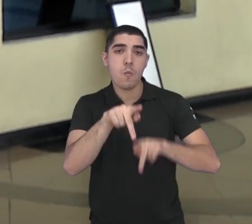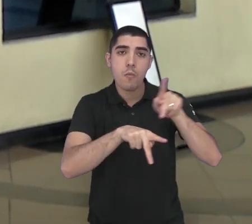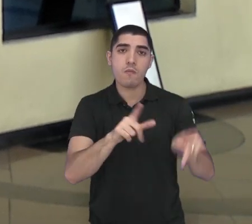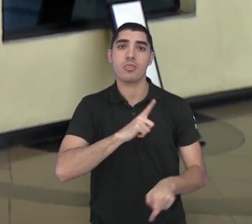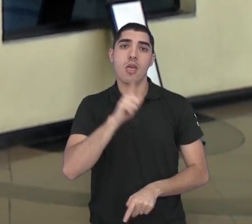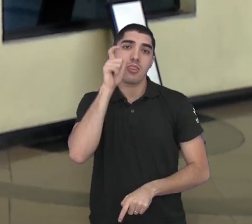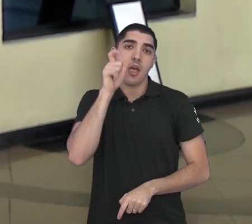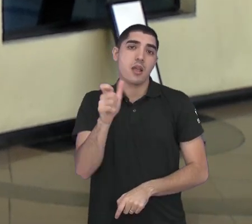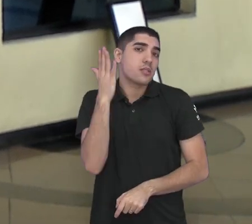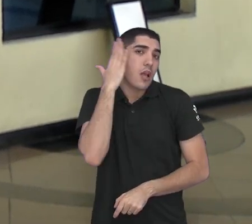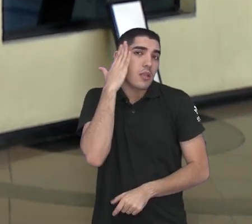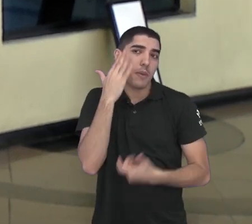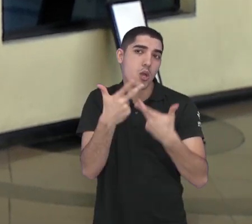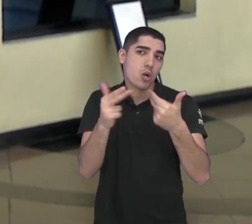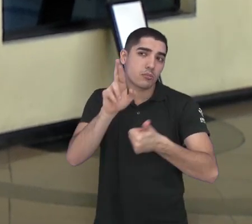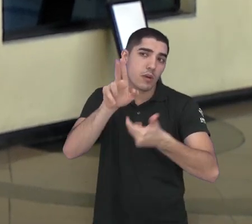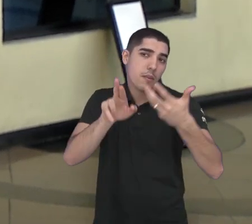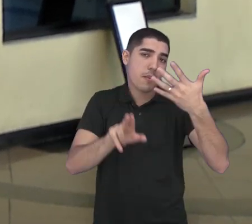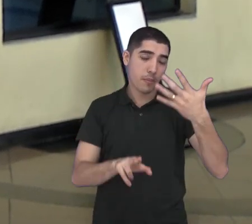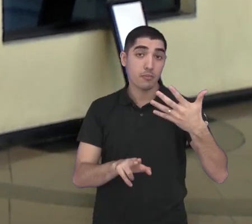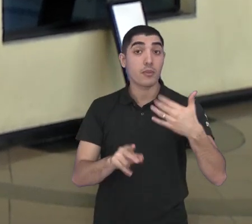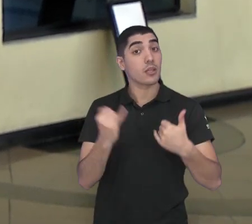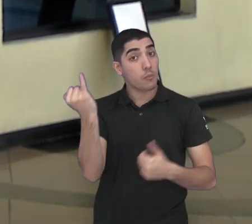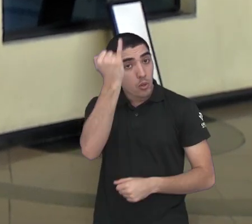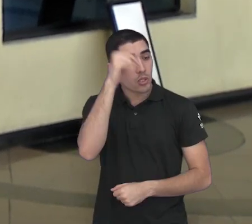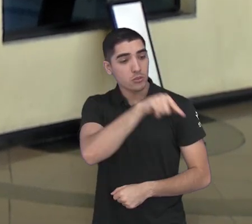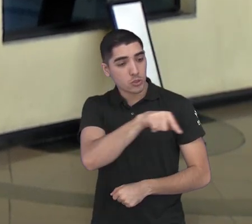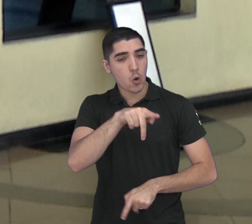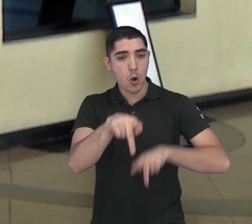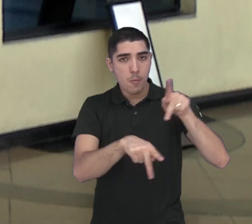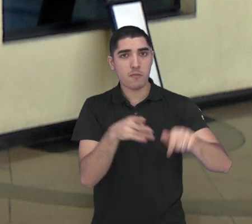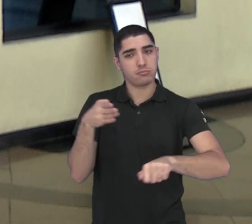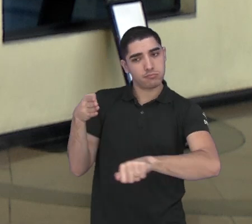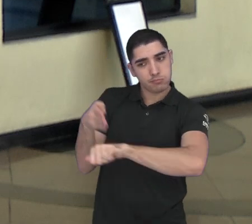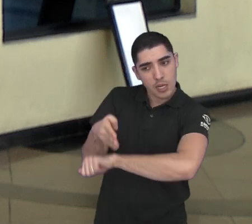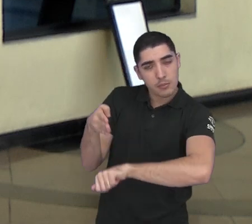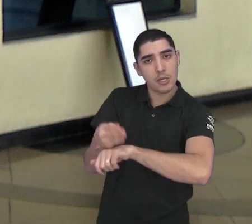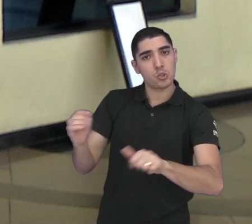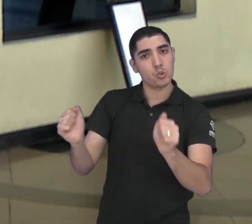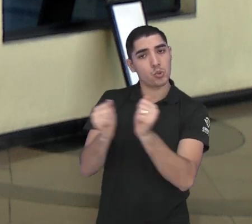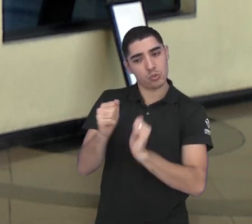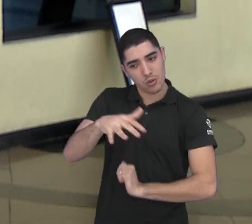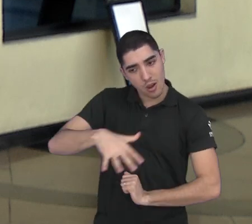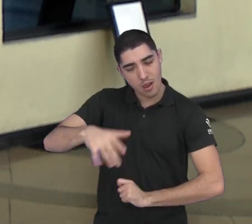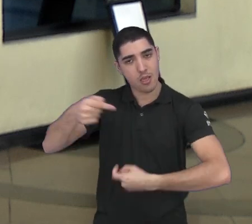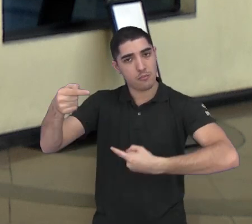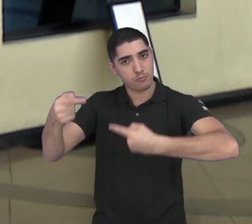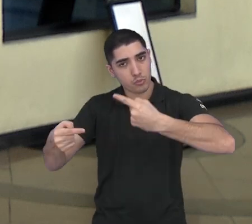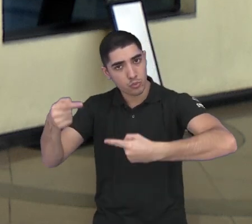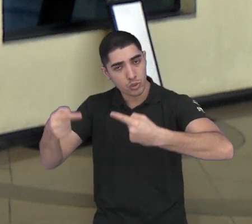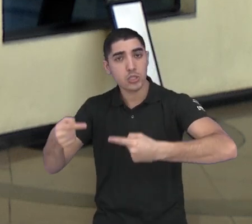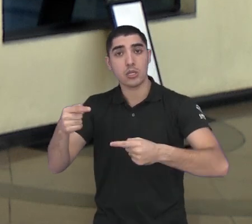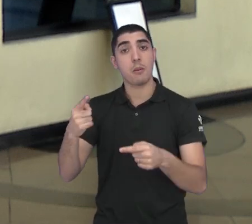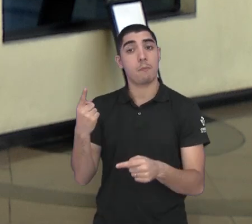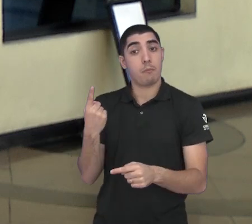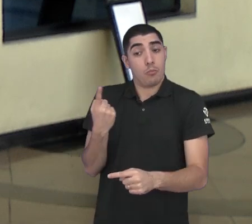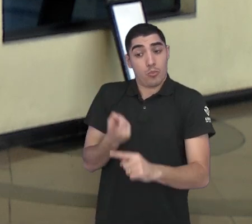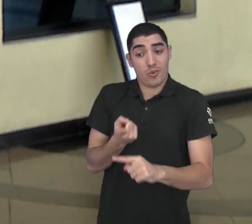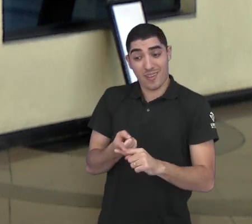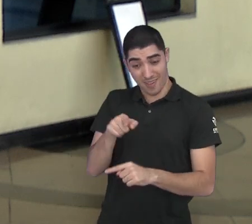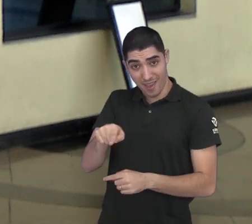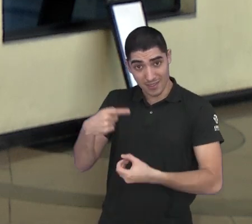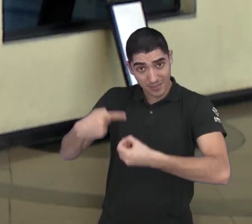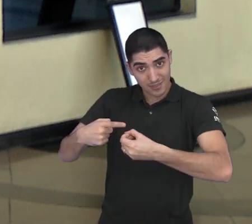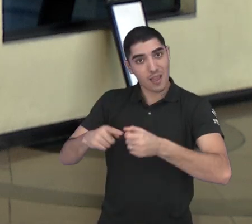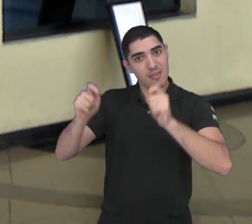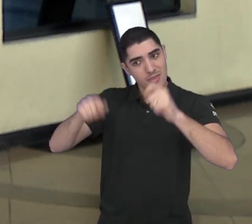e questões que se franqueia justamente a população participar mais diretamente, né, da construção dessas soluções